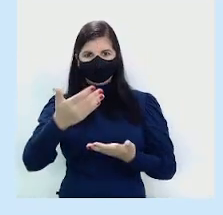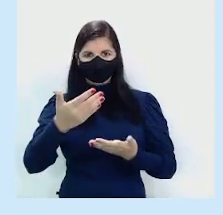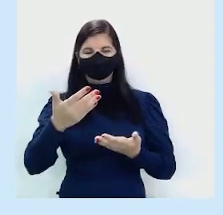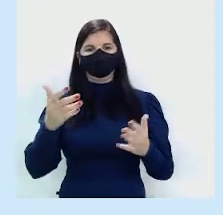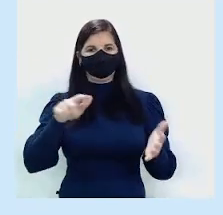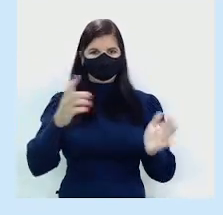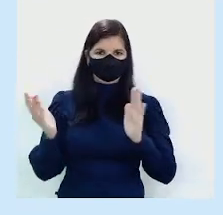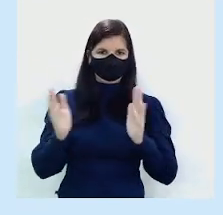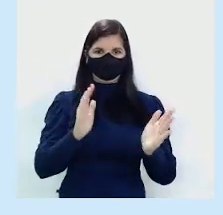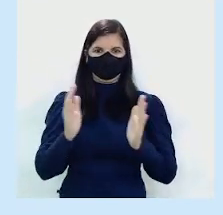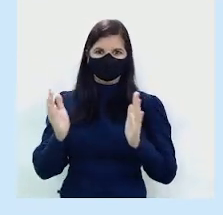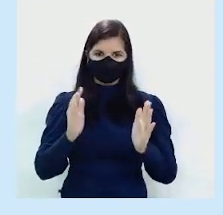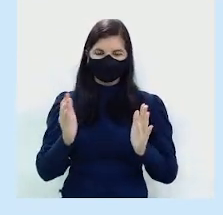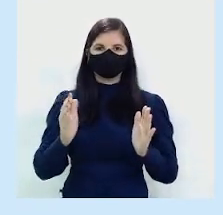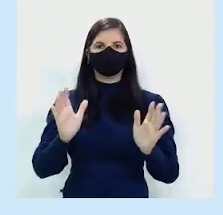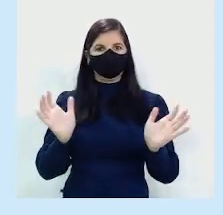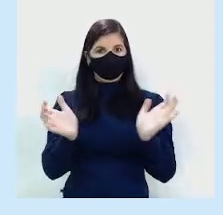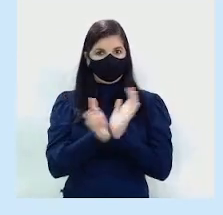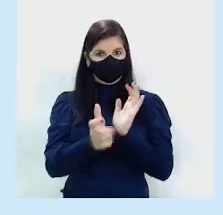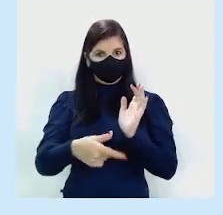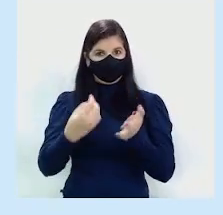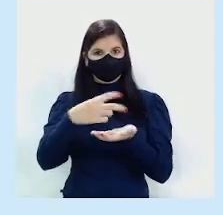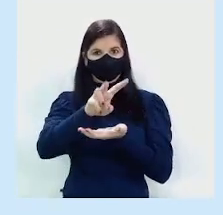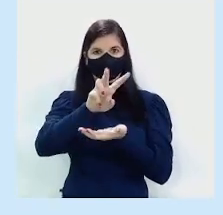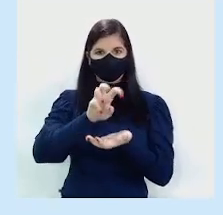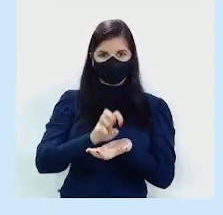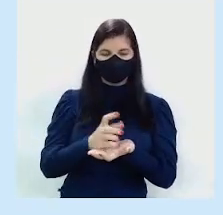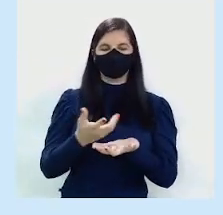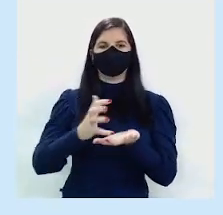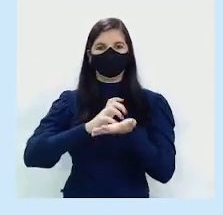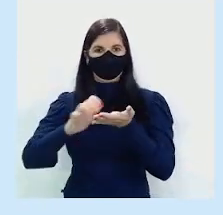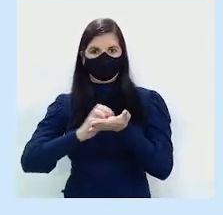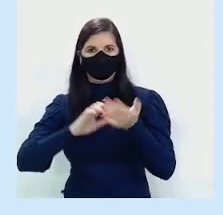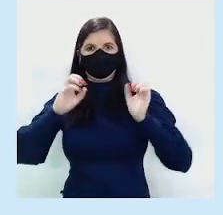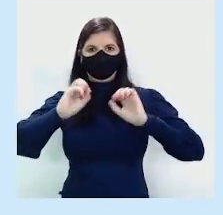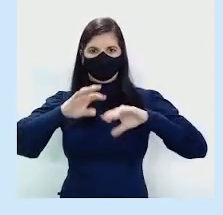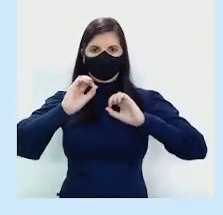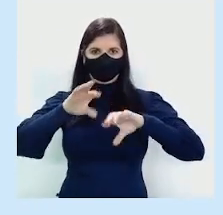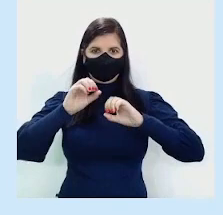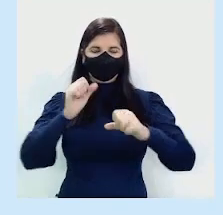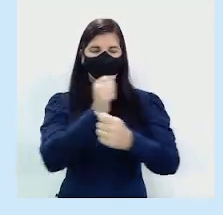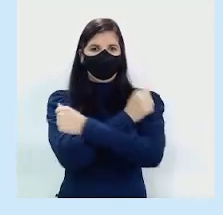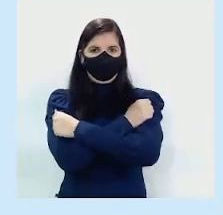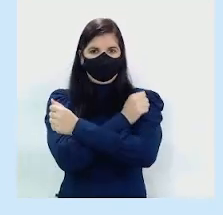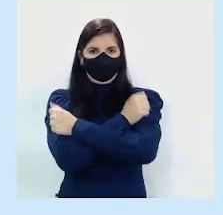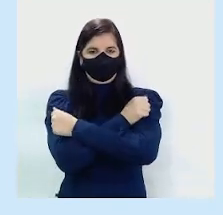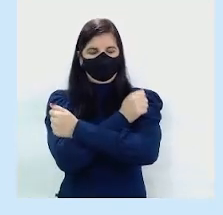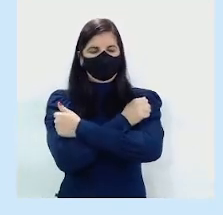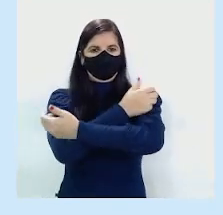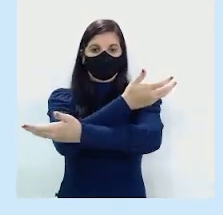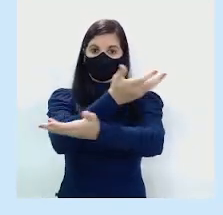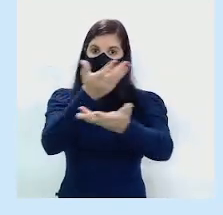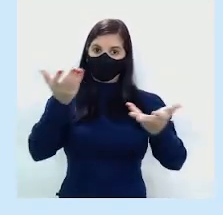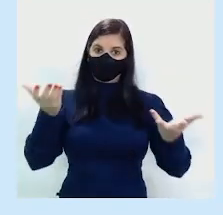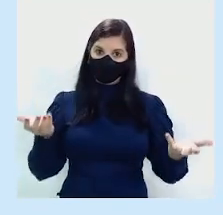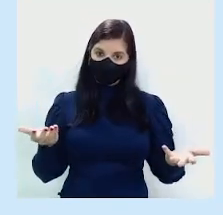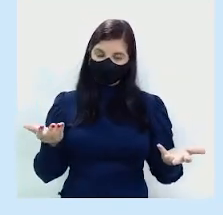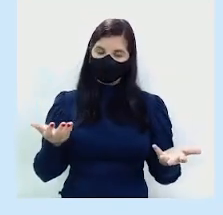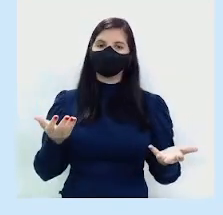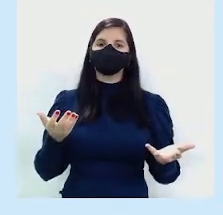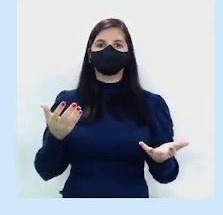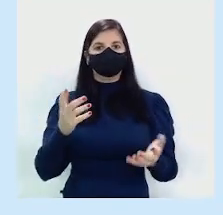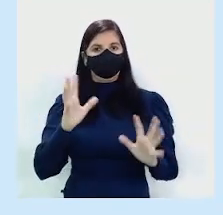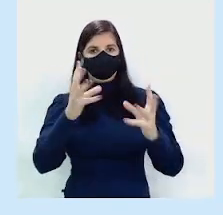esse momento, agradecer a equipe do EducaPE, a Secretaria de Educação, mandar um abraço para todos vocês, para